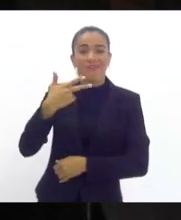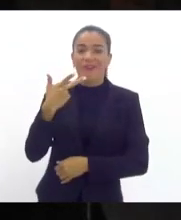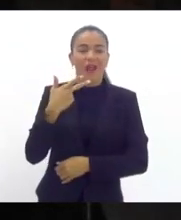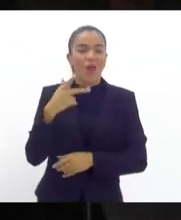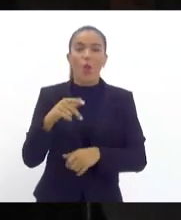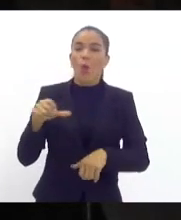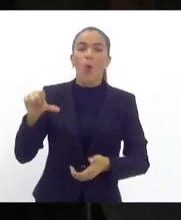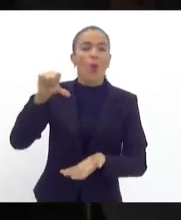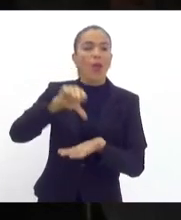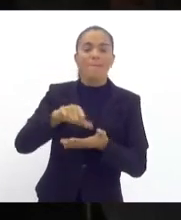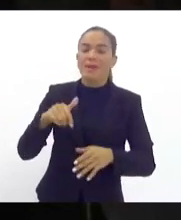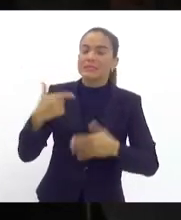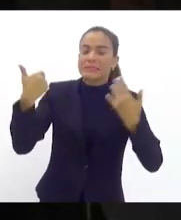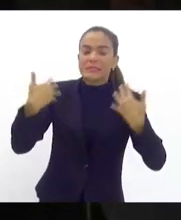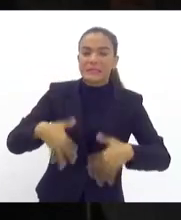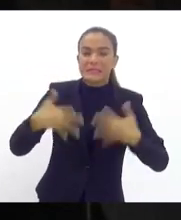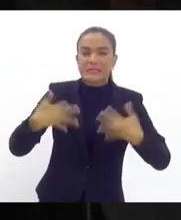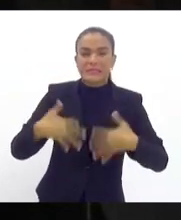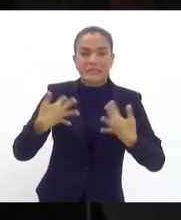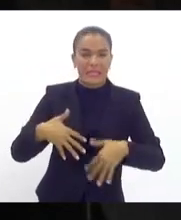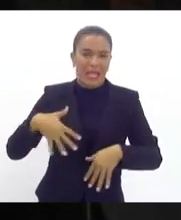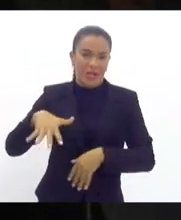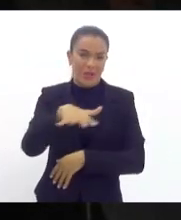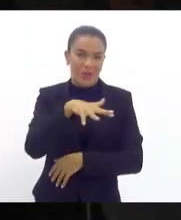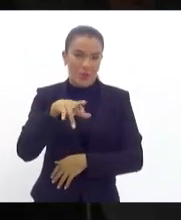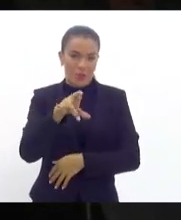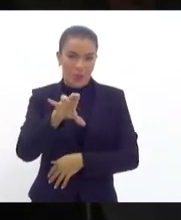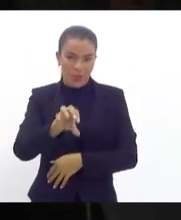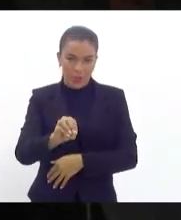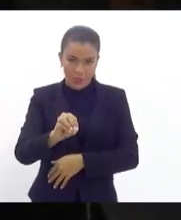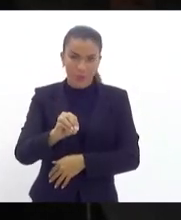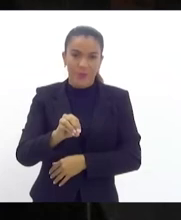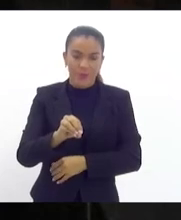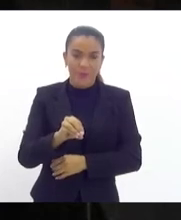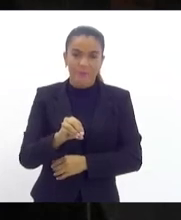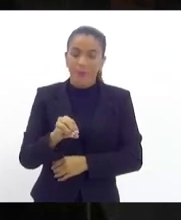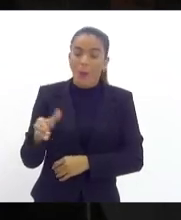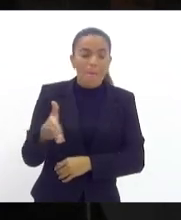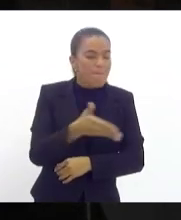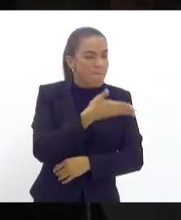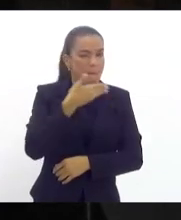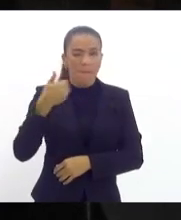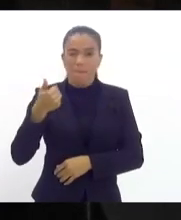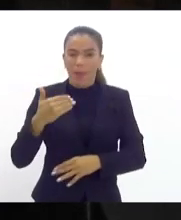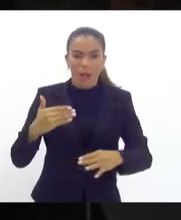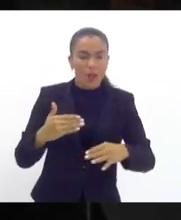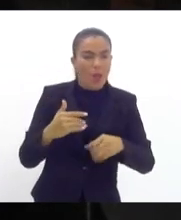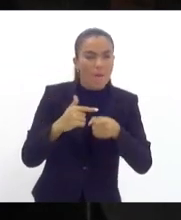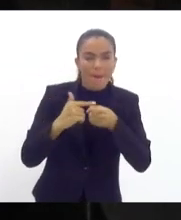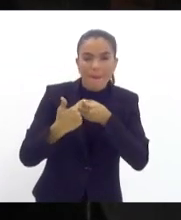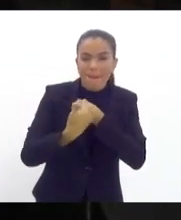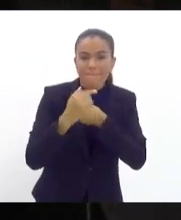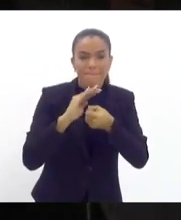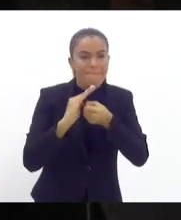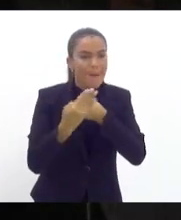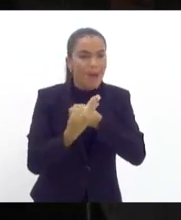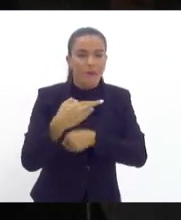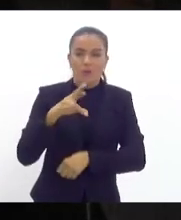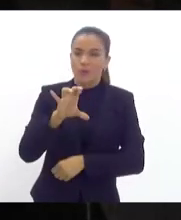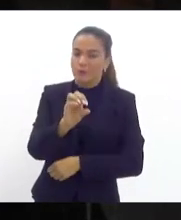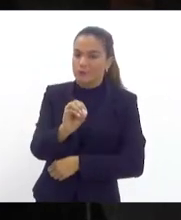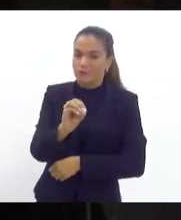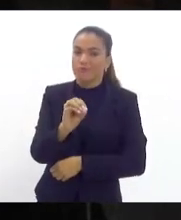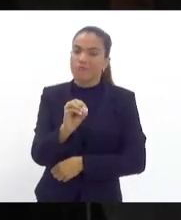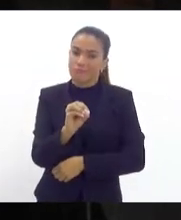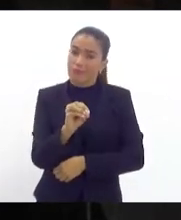alto mais caro do Rio de Janeiro que é o melhor bairro do Rio e assim consideramos boa